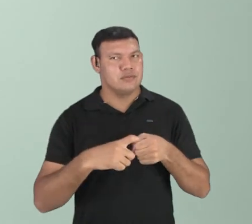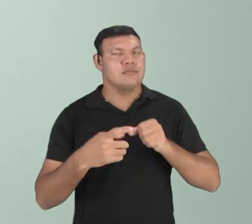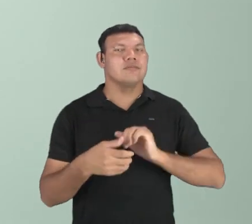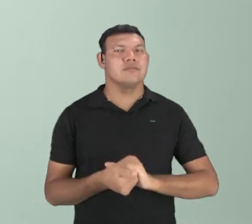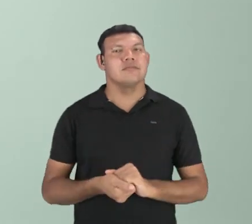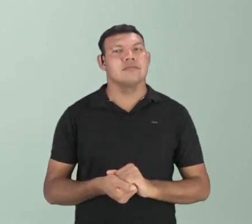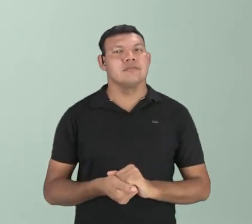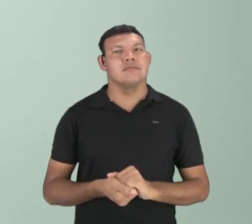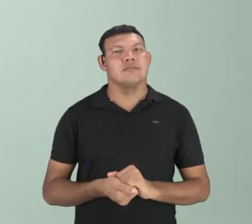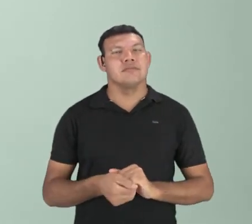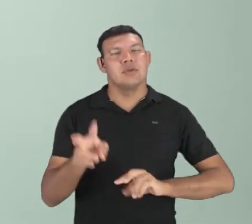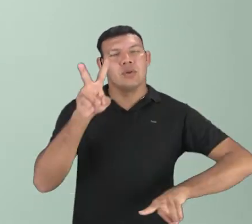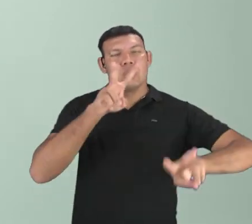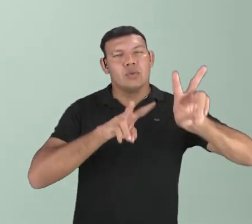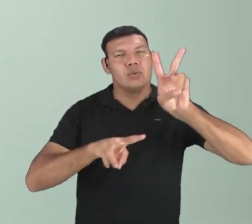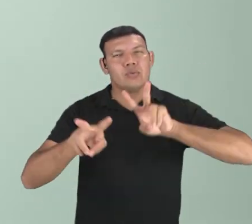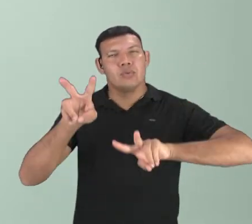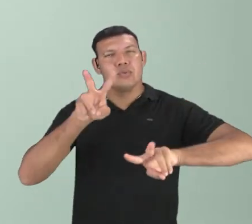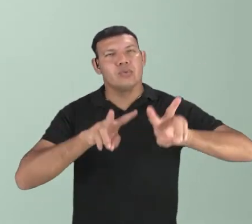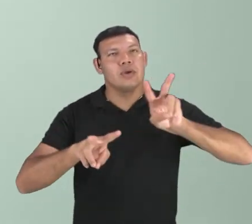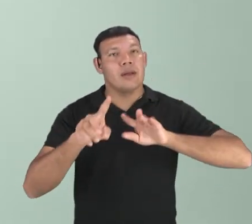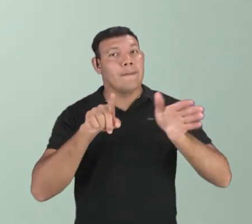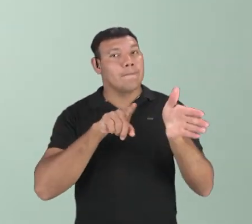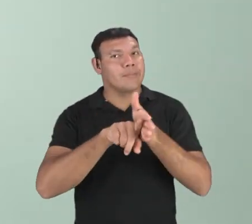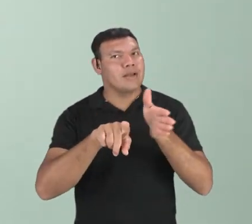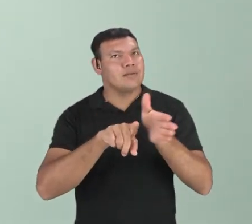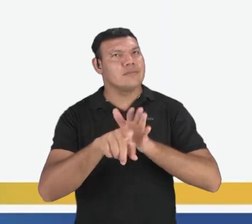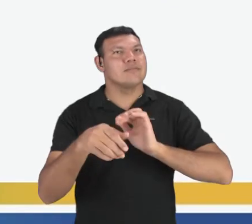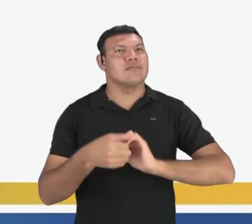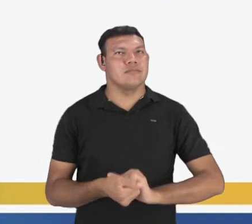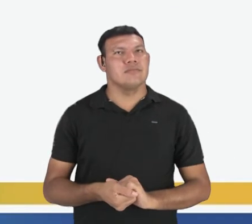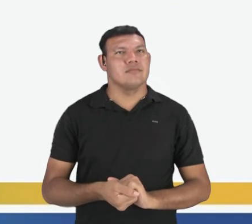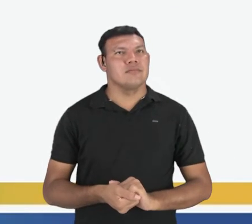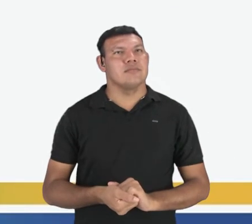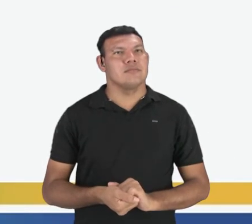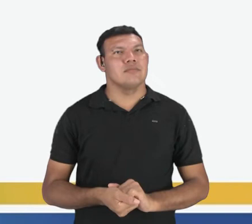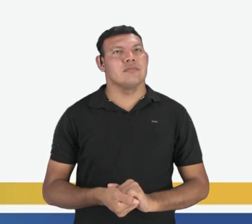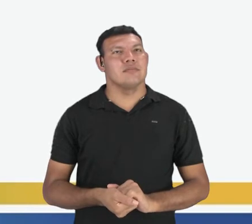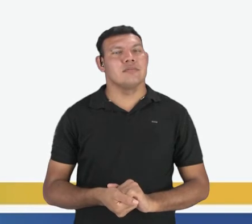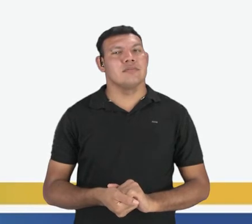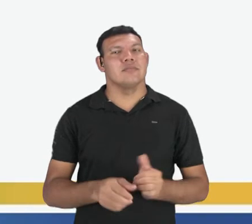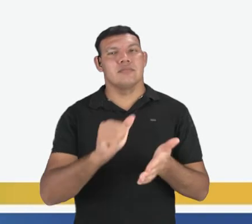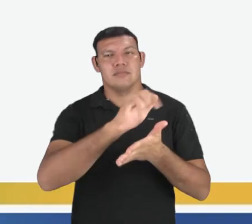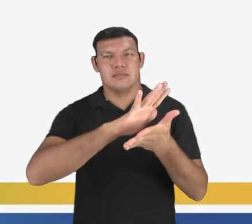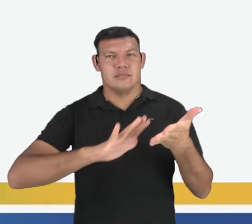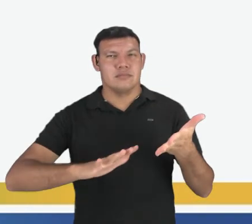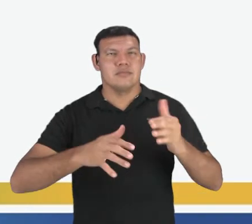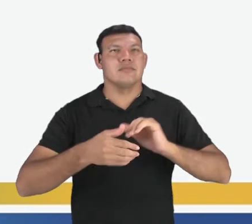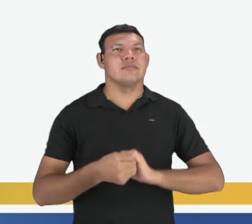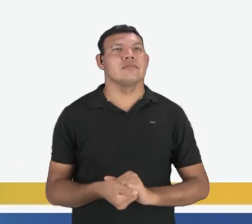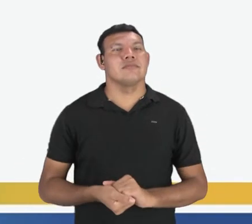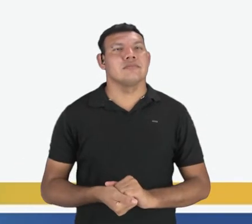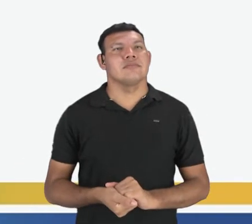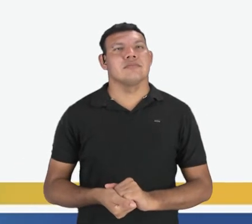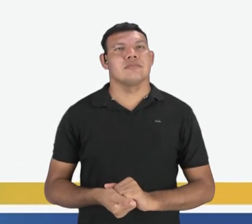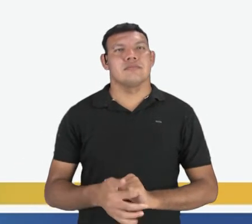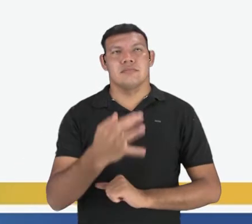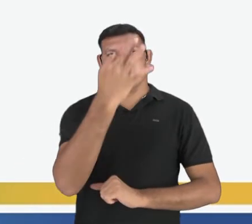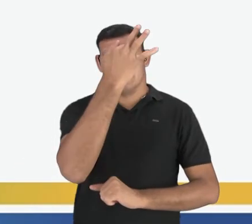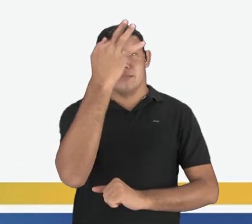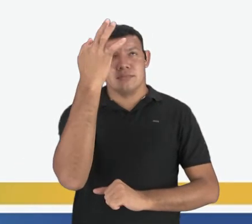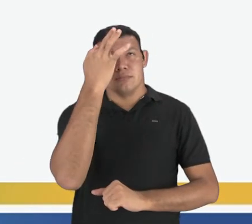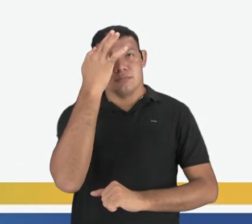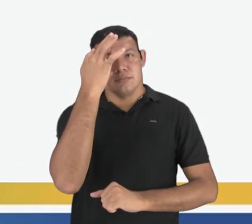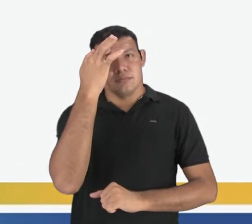voltando novamente para a gente observar a nossa questão aí, né, do nosso exercitando.